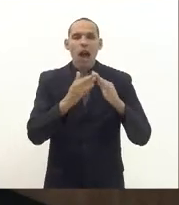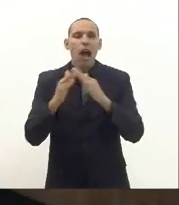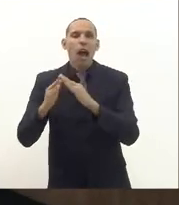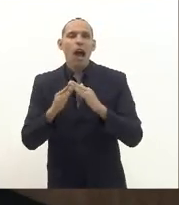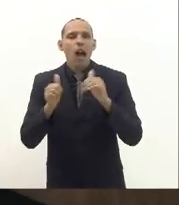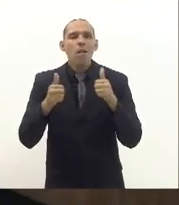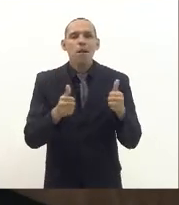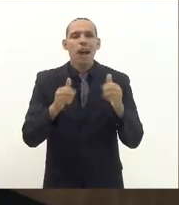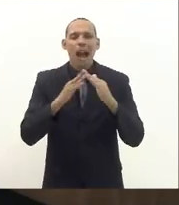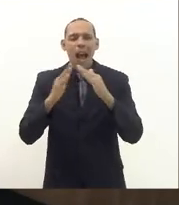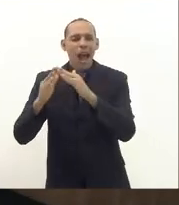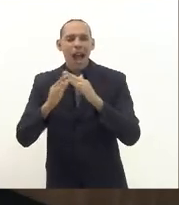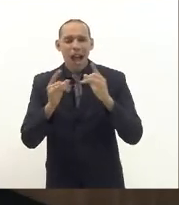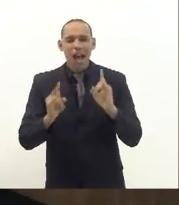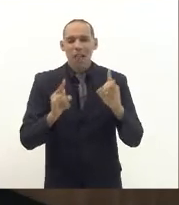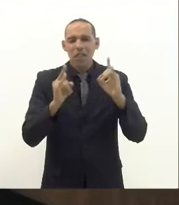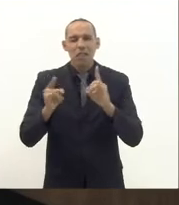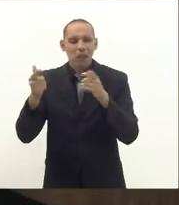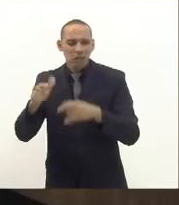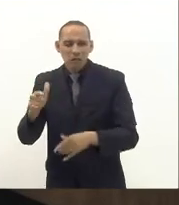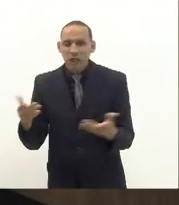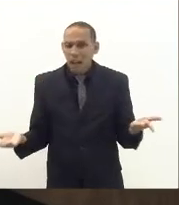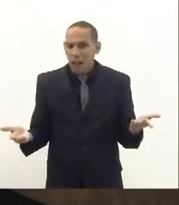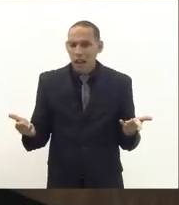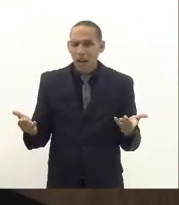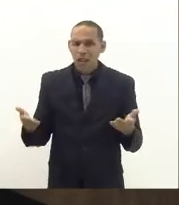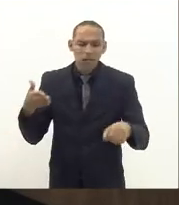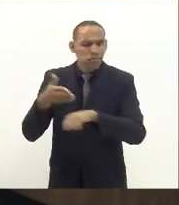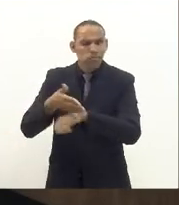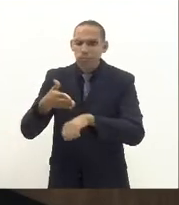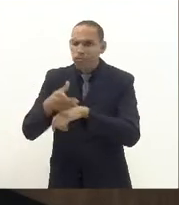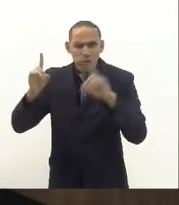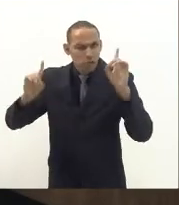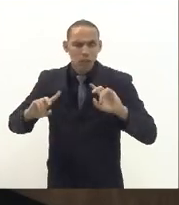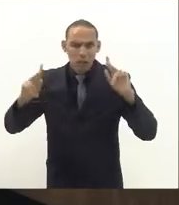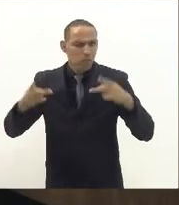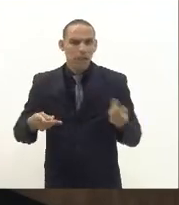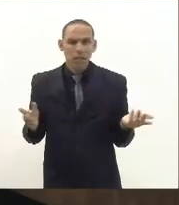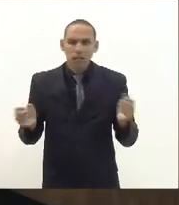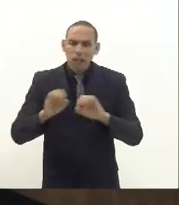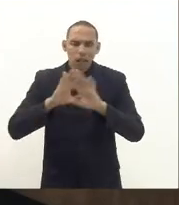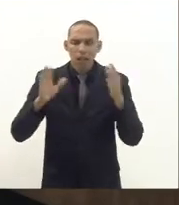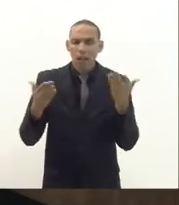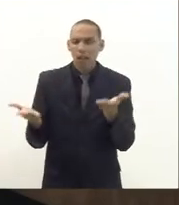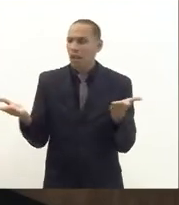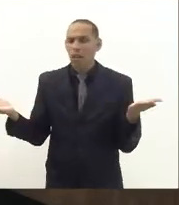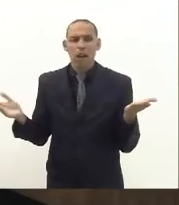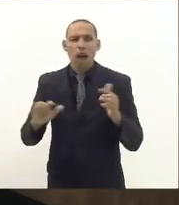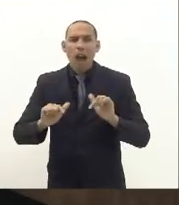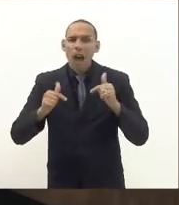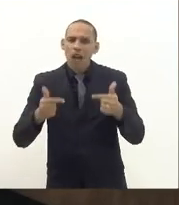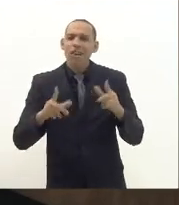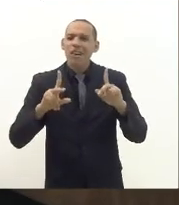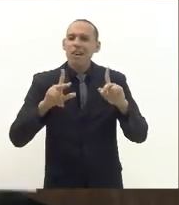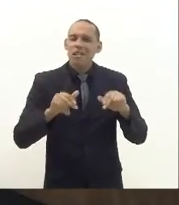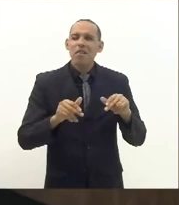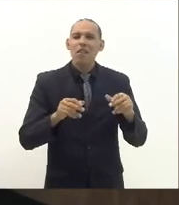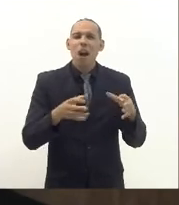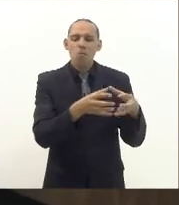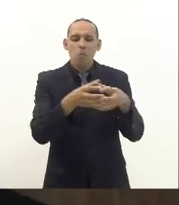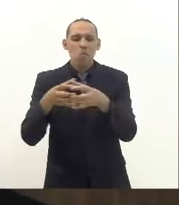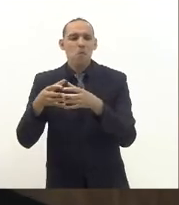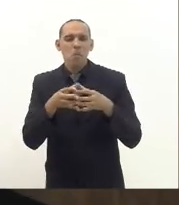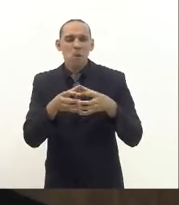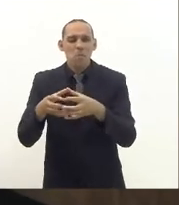de 4 haverá violação não há essa mesma atuação de quadrilhas no